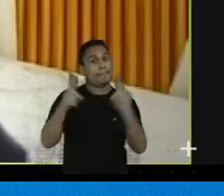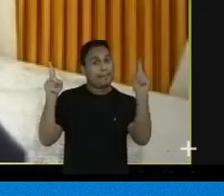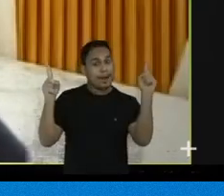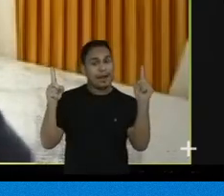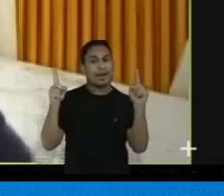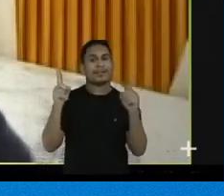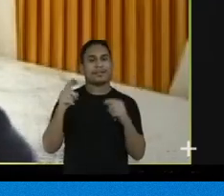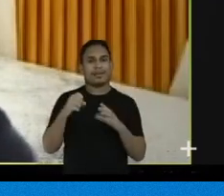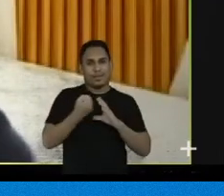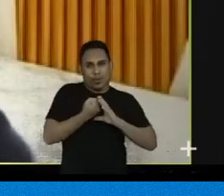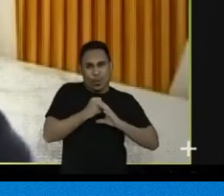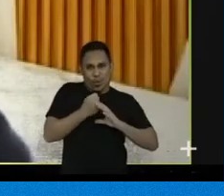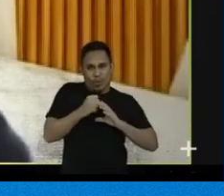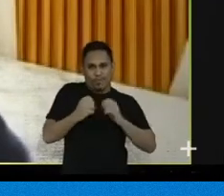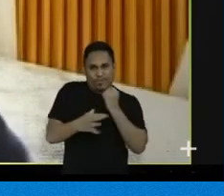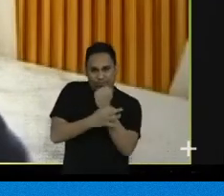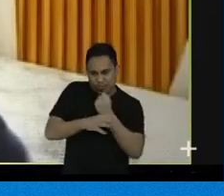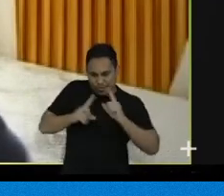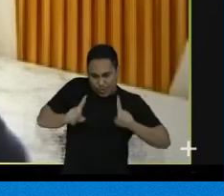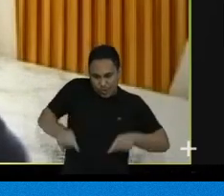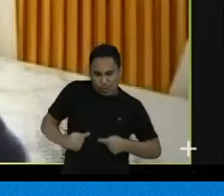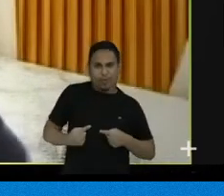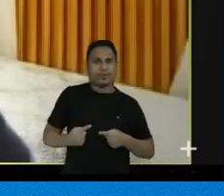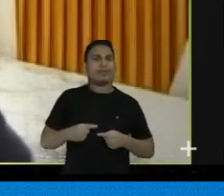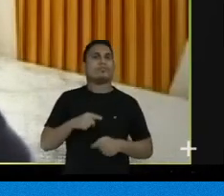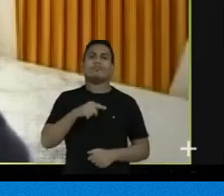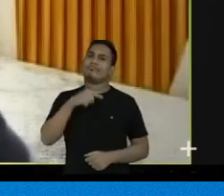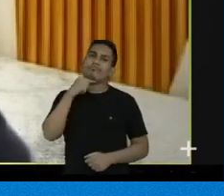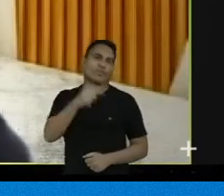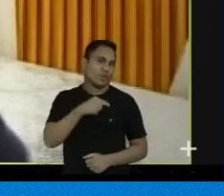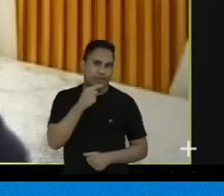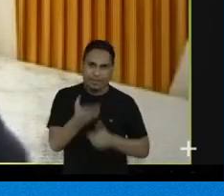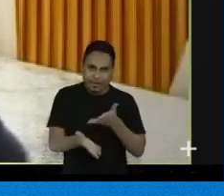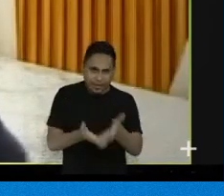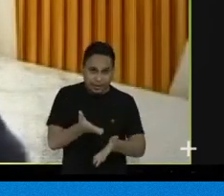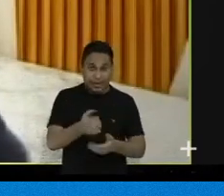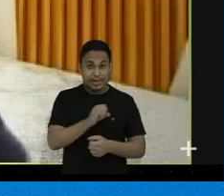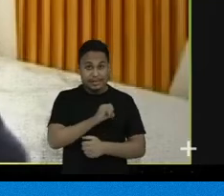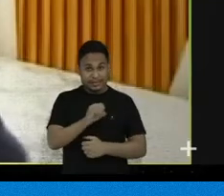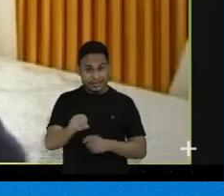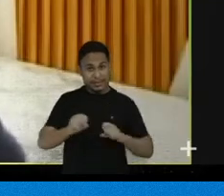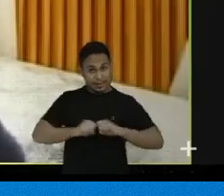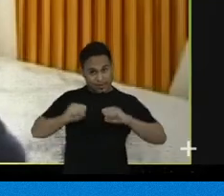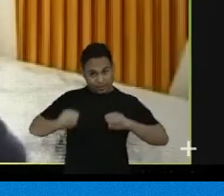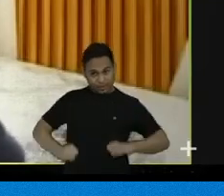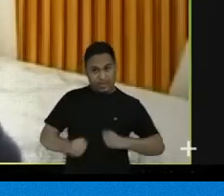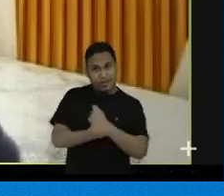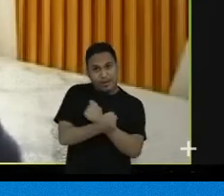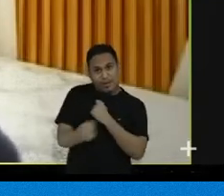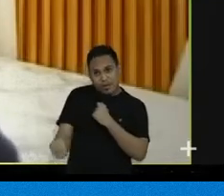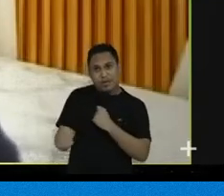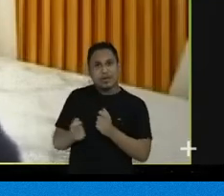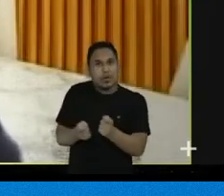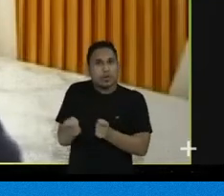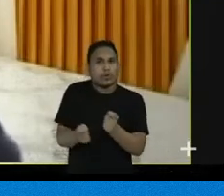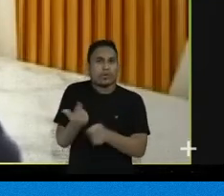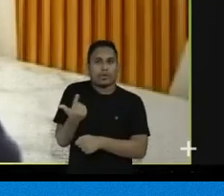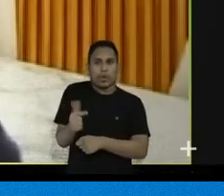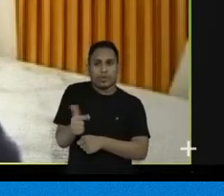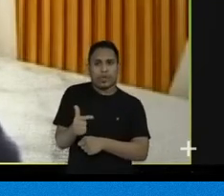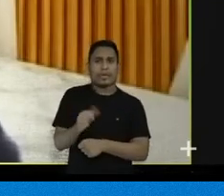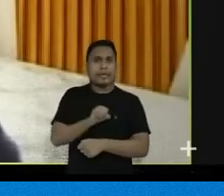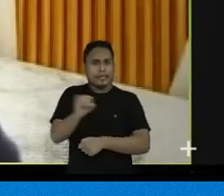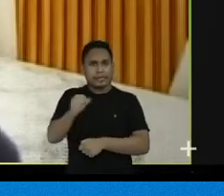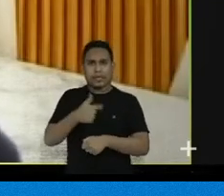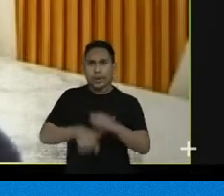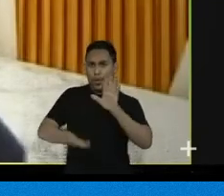meu sistema imunológico ele não está adequadamente programado, ou eu não tomei as providências para reprogramar o meu